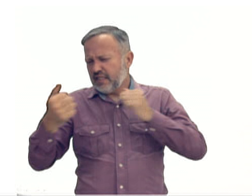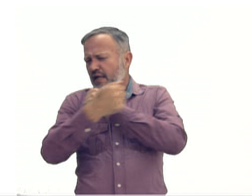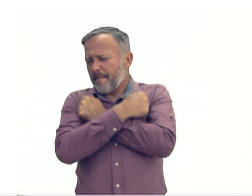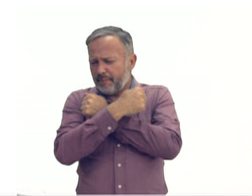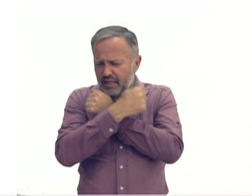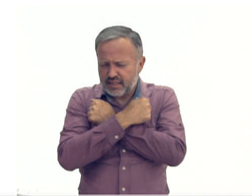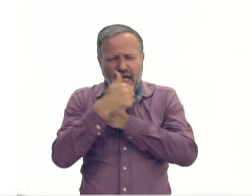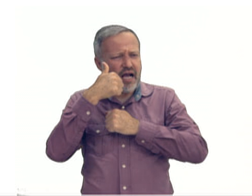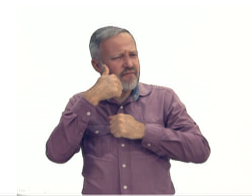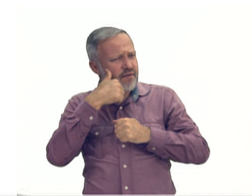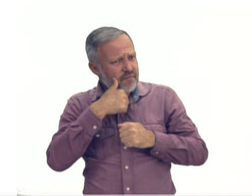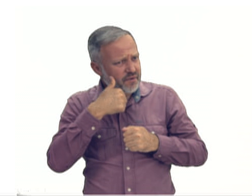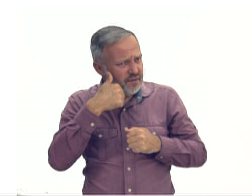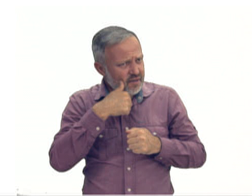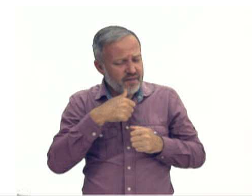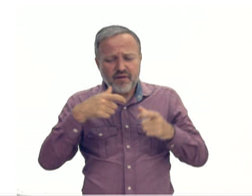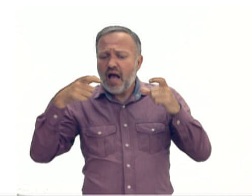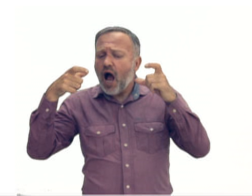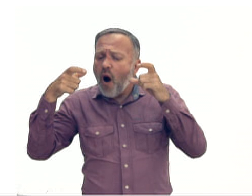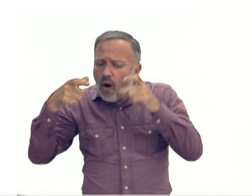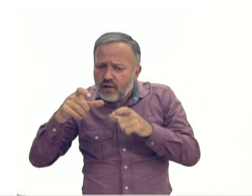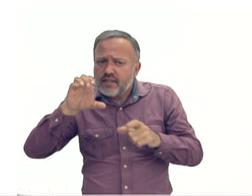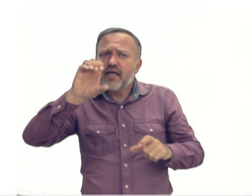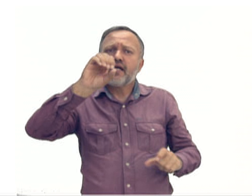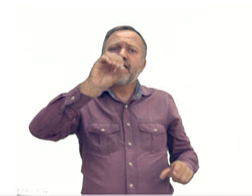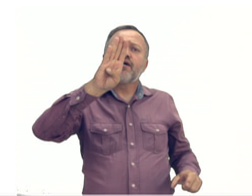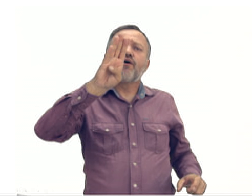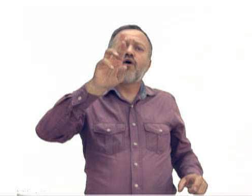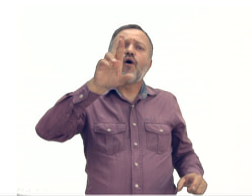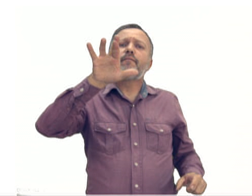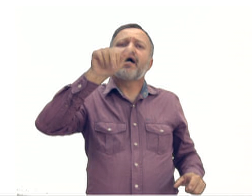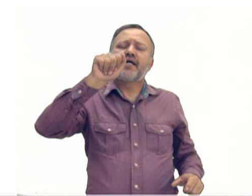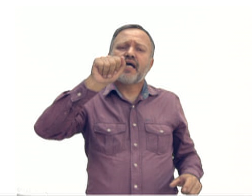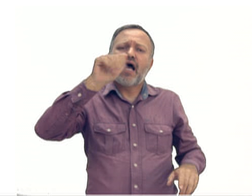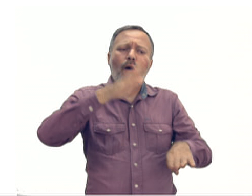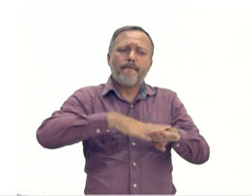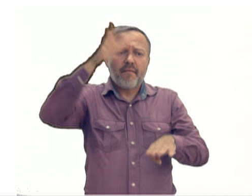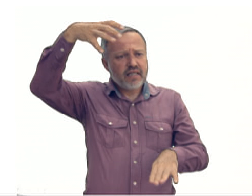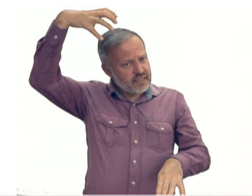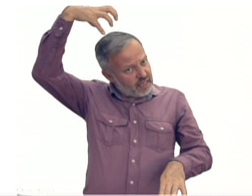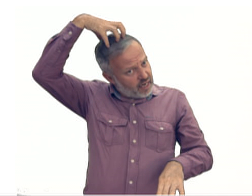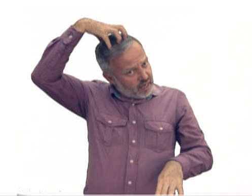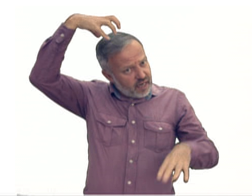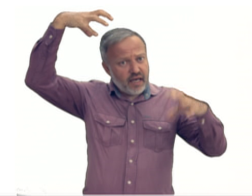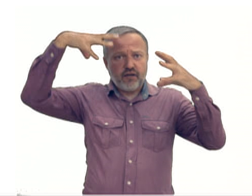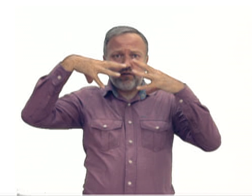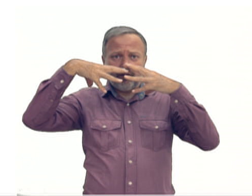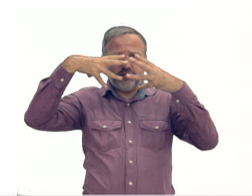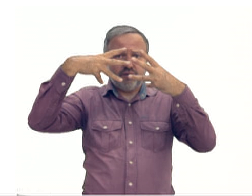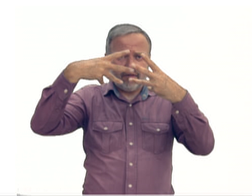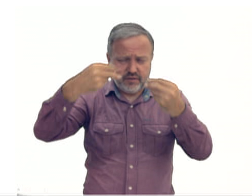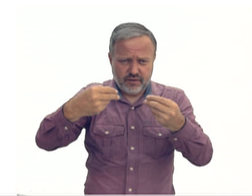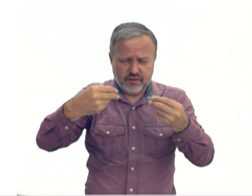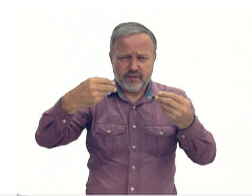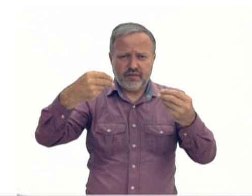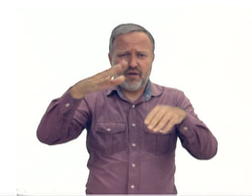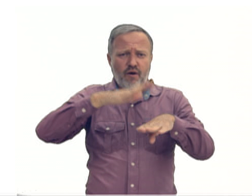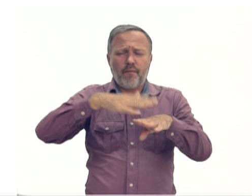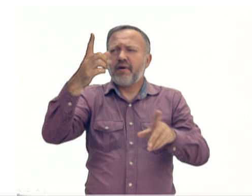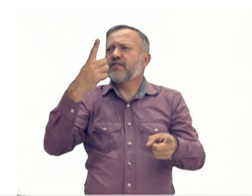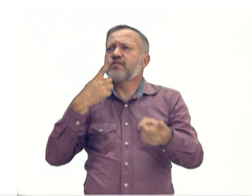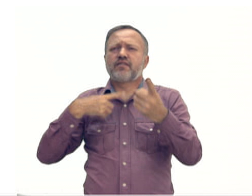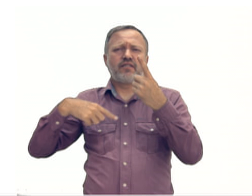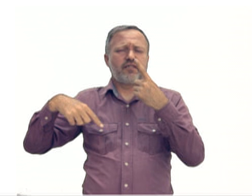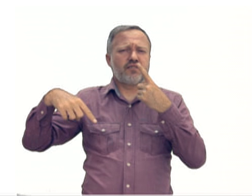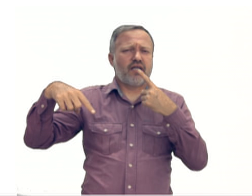assim que Obará se tornou o príncipe mais rico dos Odus. O mais desejado,